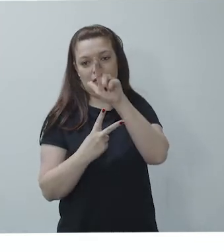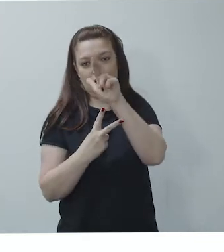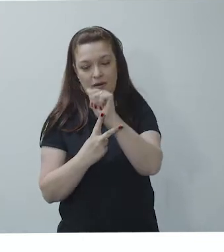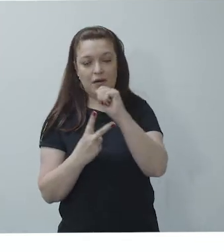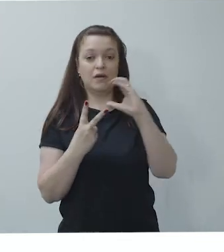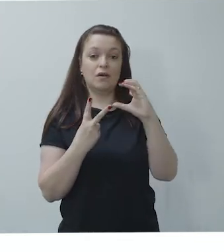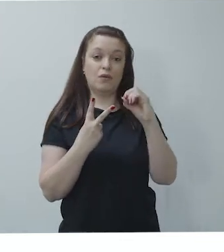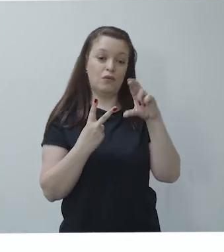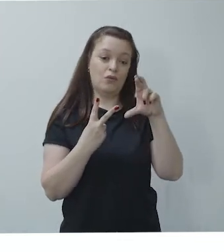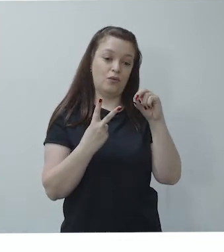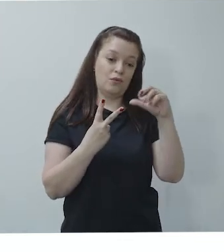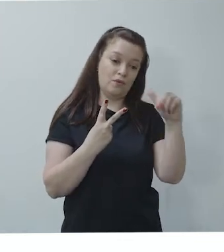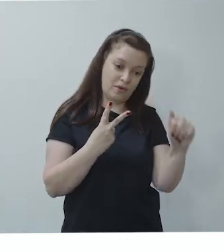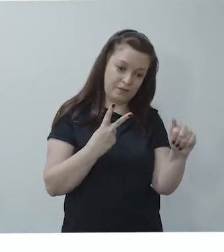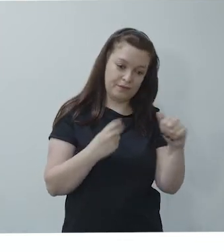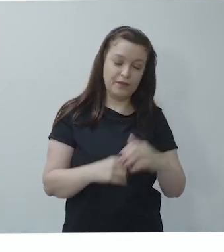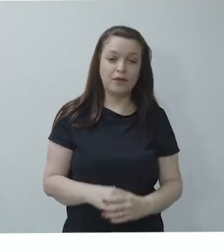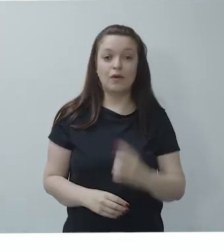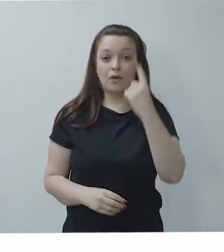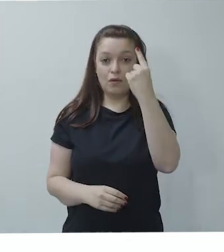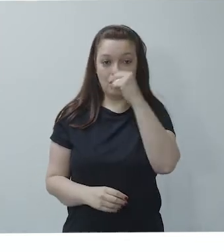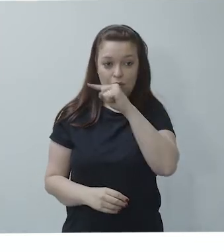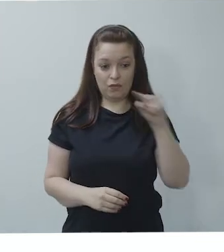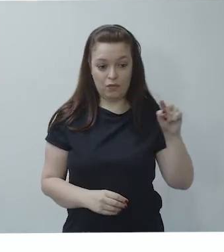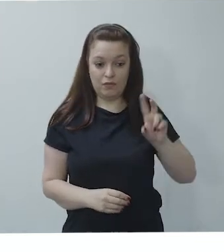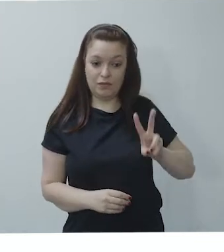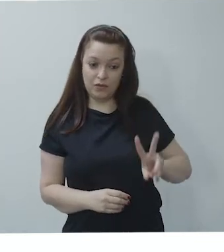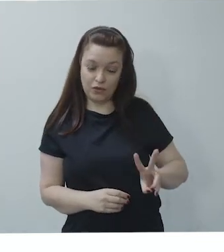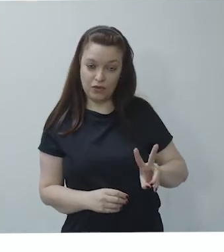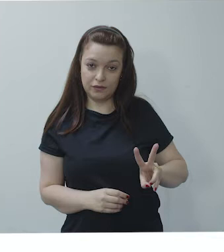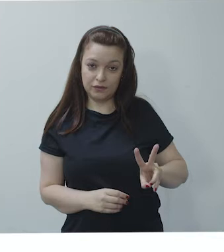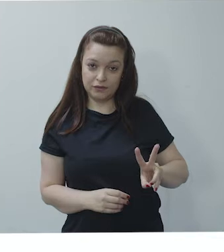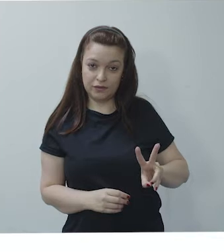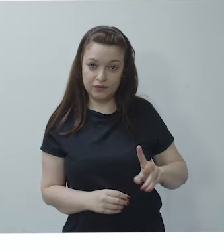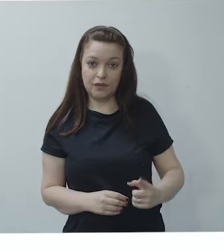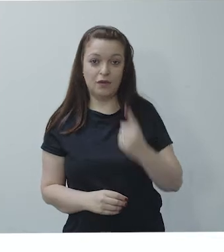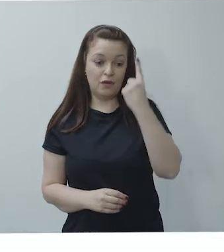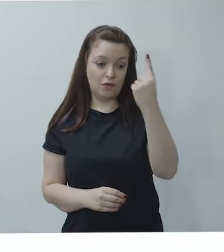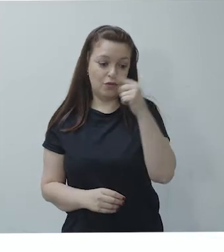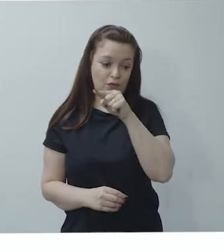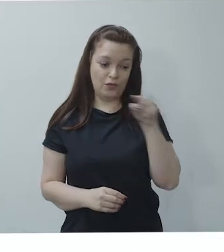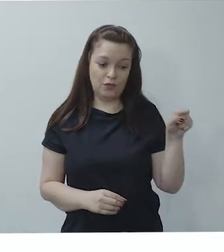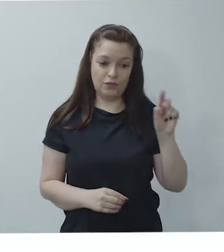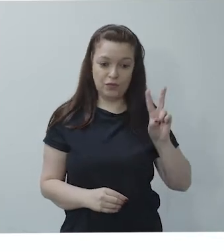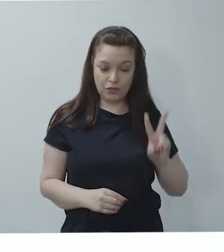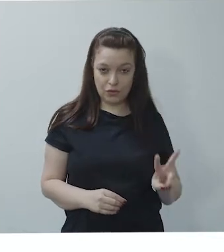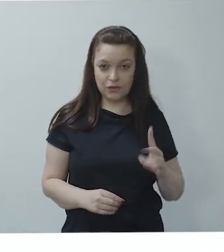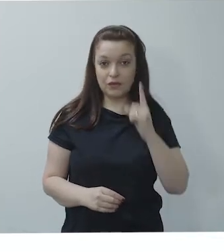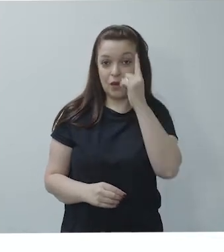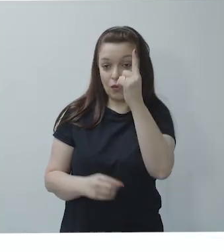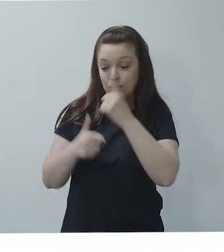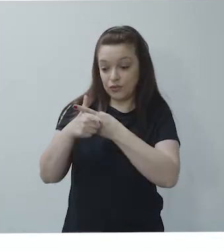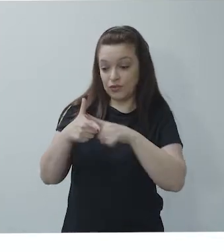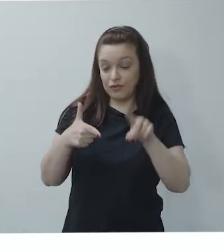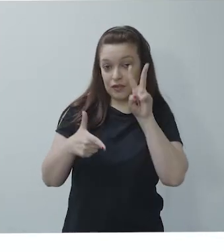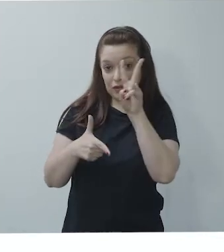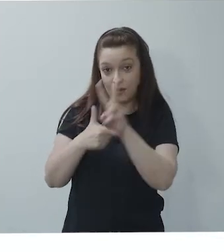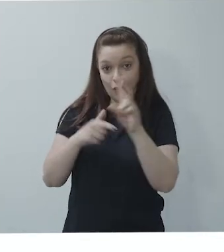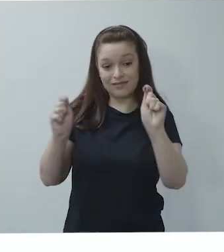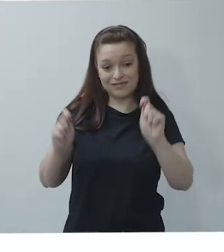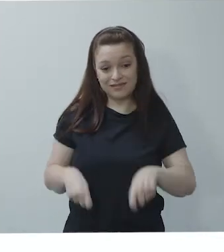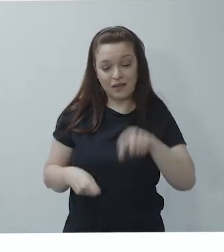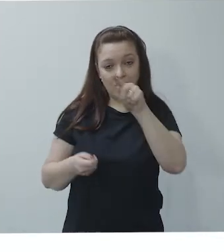duas chances, cara e coroa. Dividindo 1 por 2, 1 dividido por 2, lá